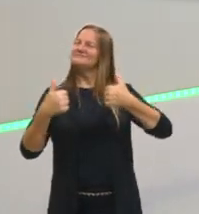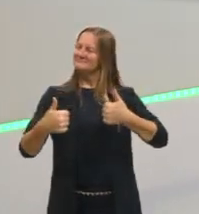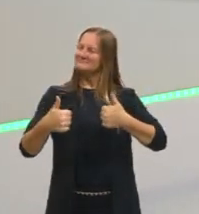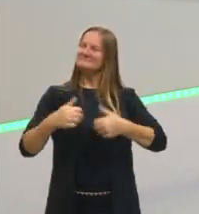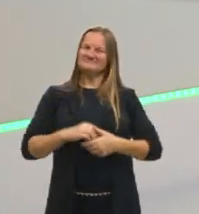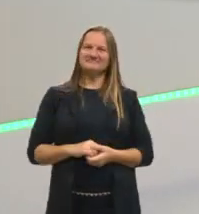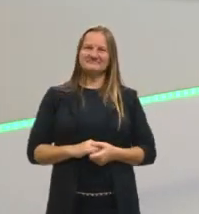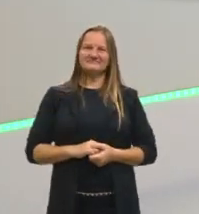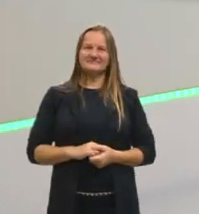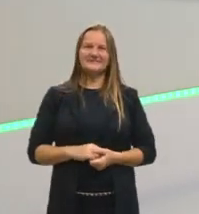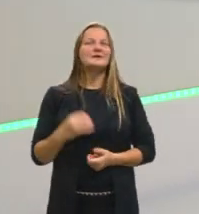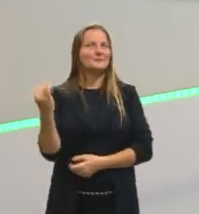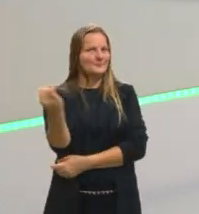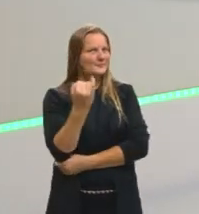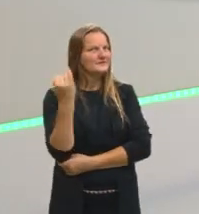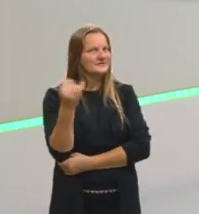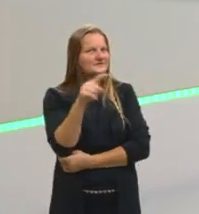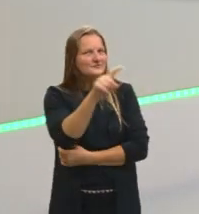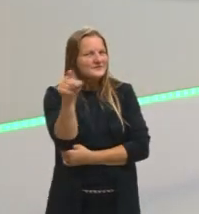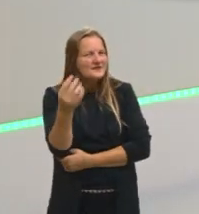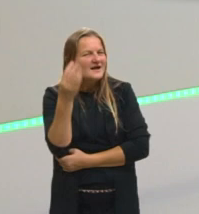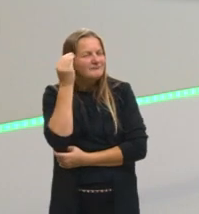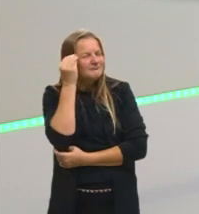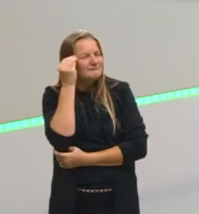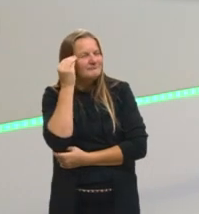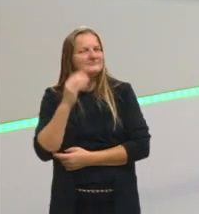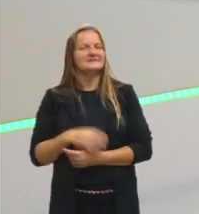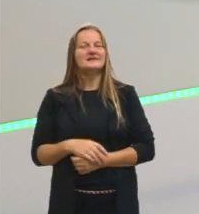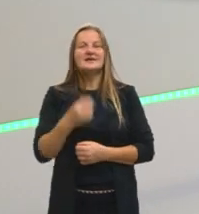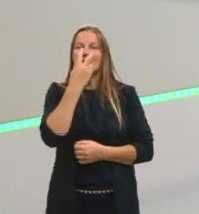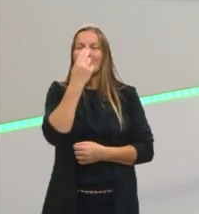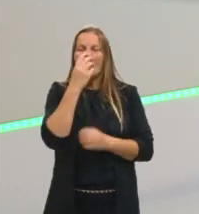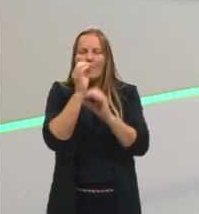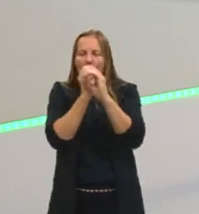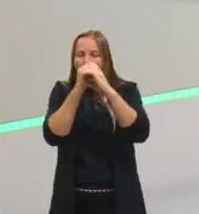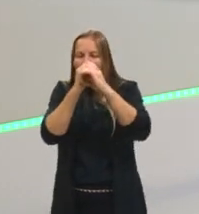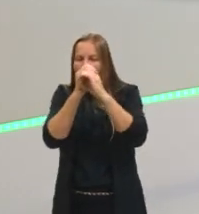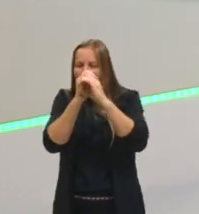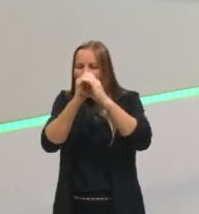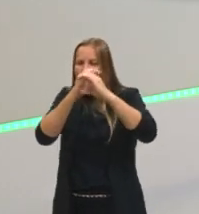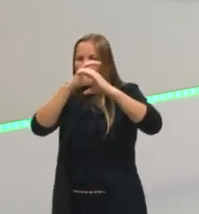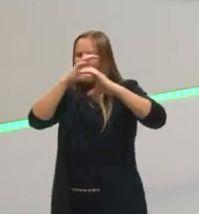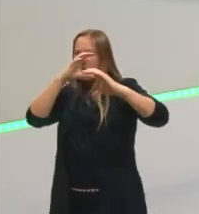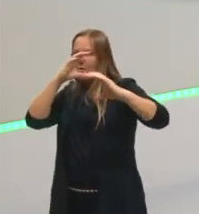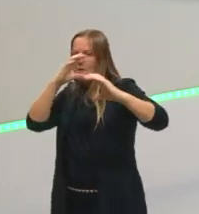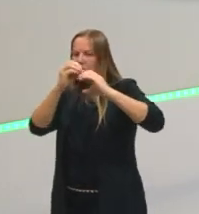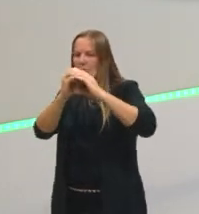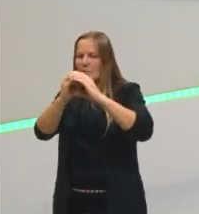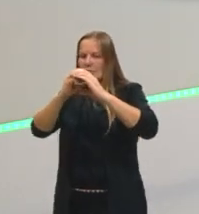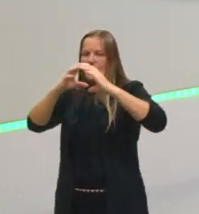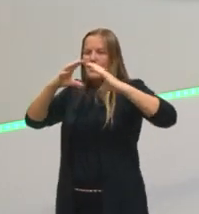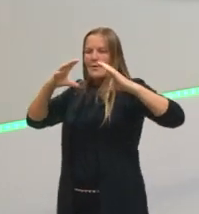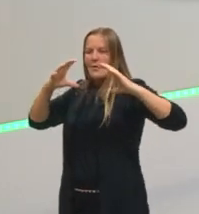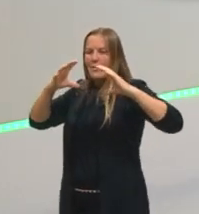meninos e meninas isso é importantíssimo a gente entender como se for e não é a que eu puxo ali um dentro e